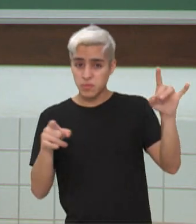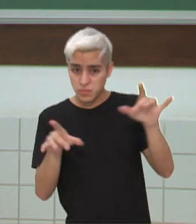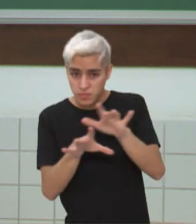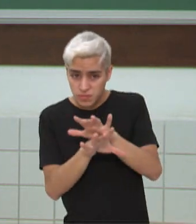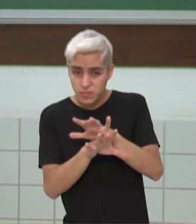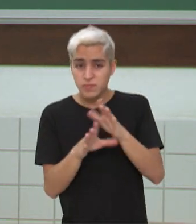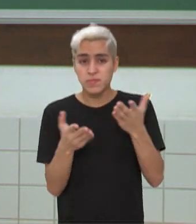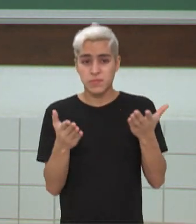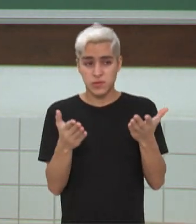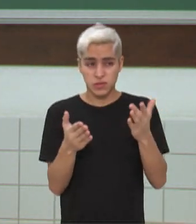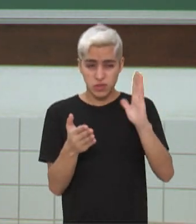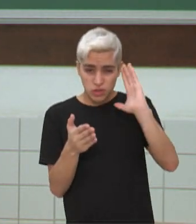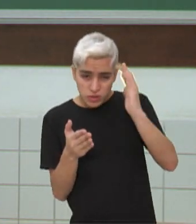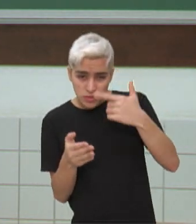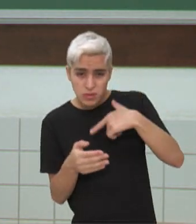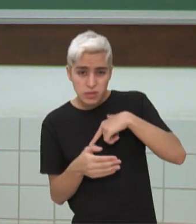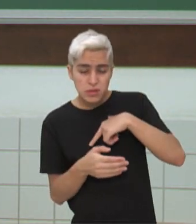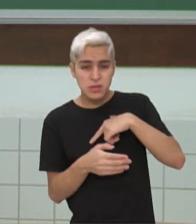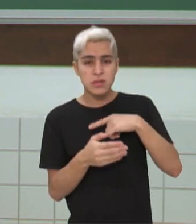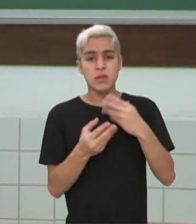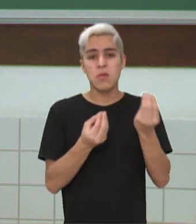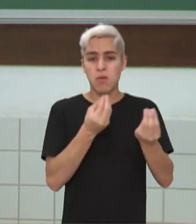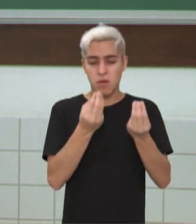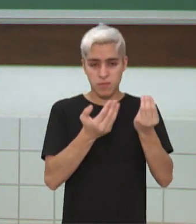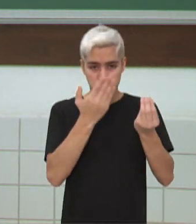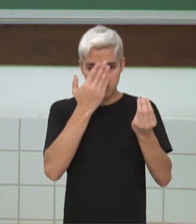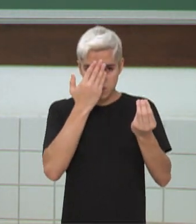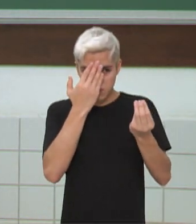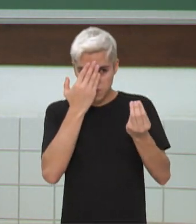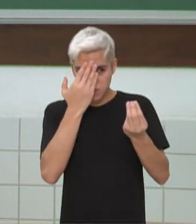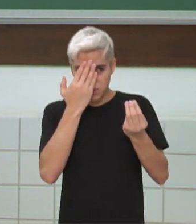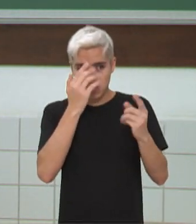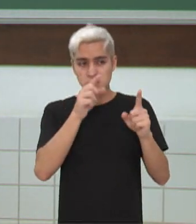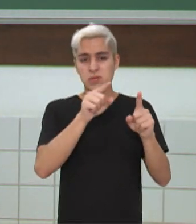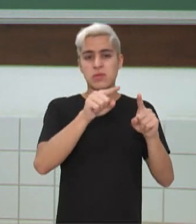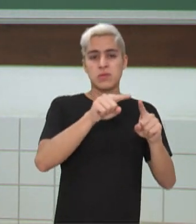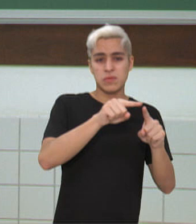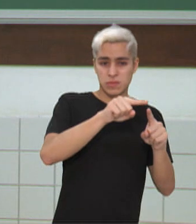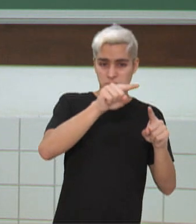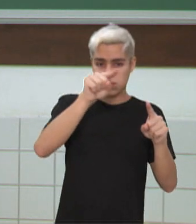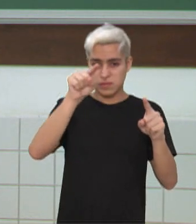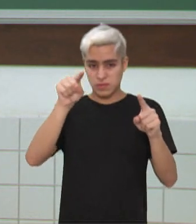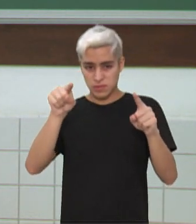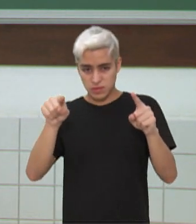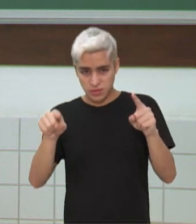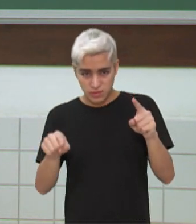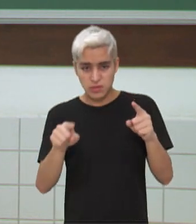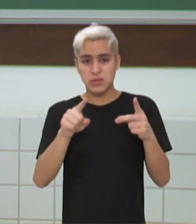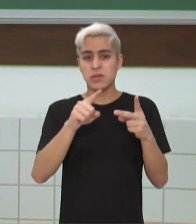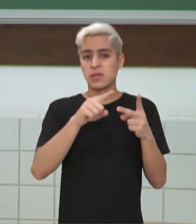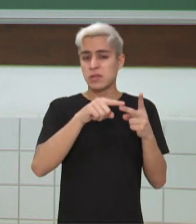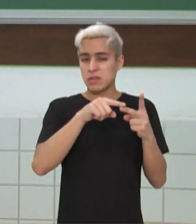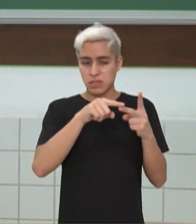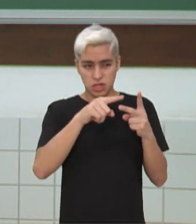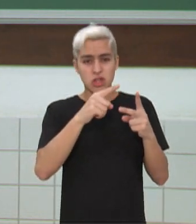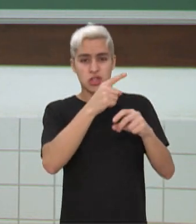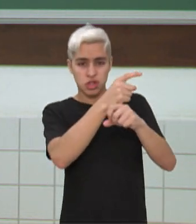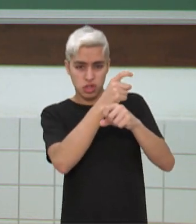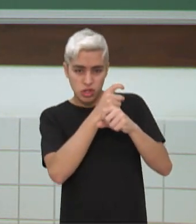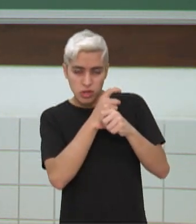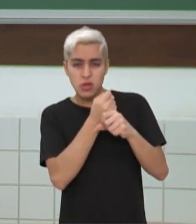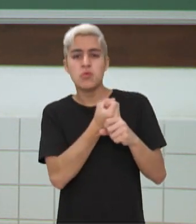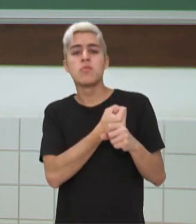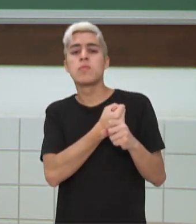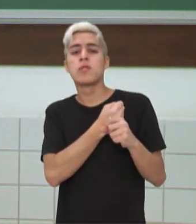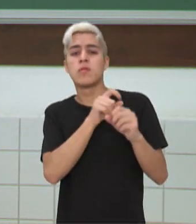completo. A gente já tem a concavidade, que é voltada para baixo. A gente tem o termo dependente,